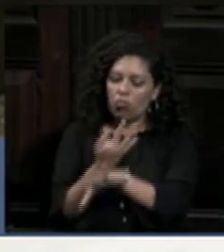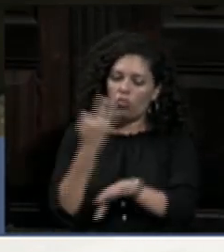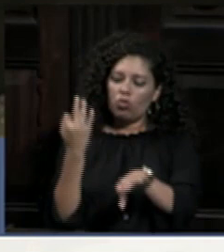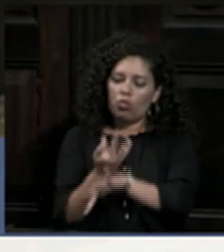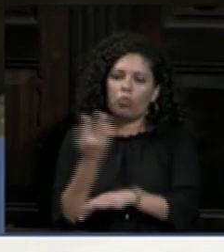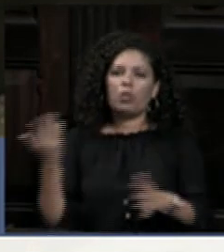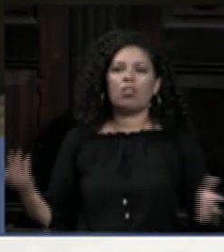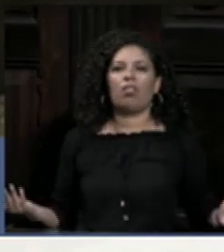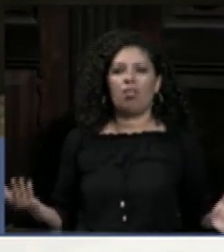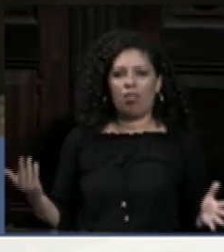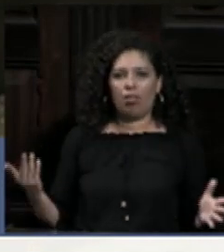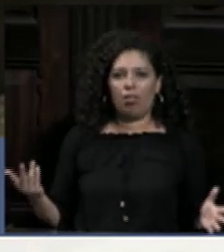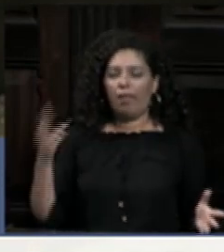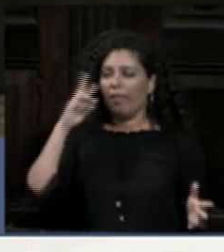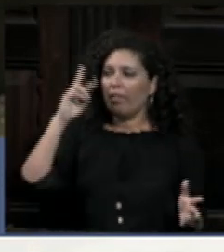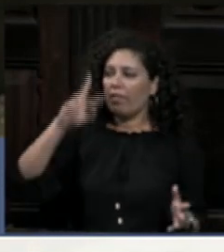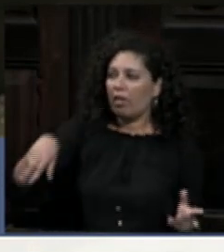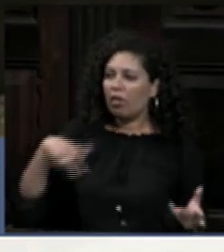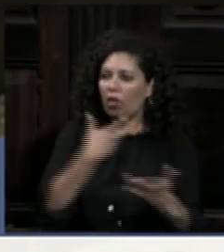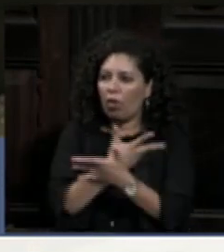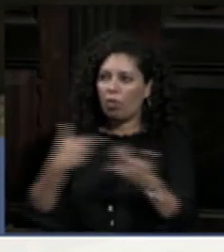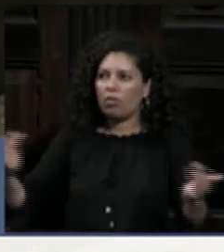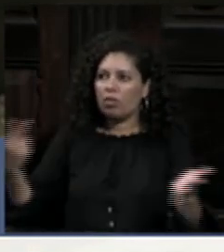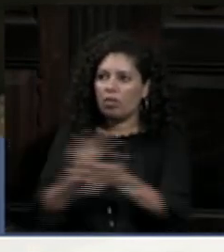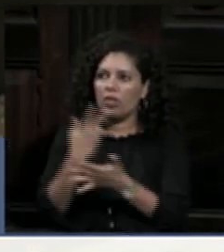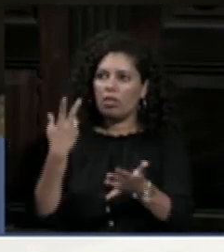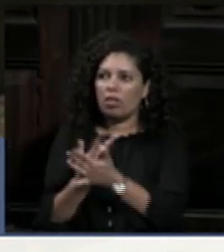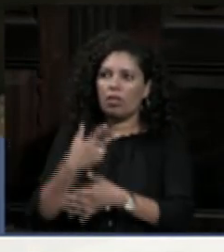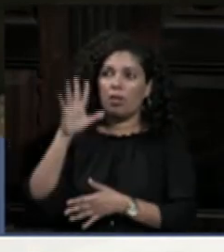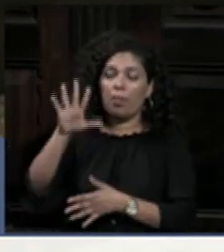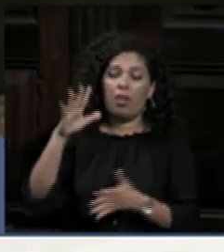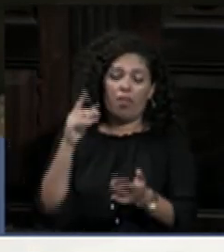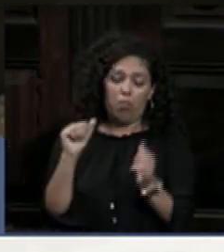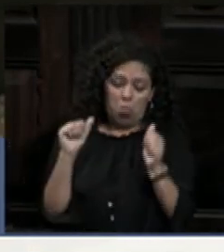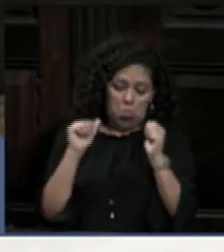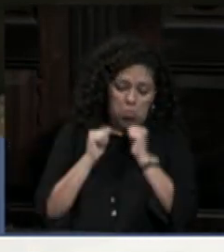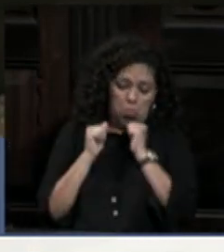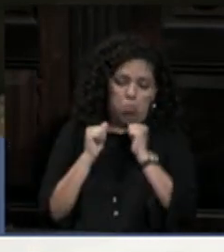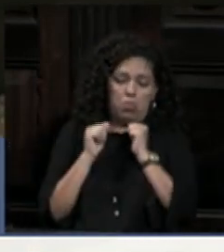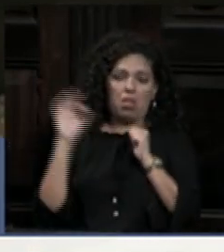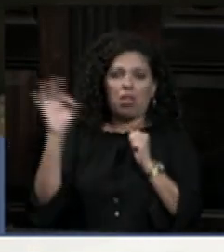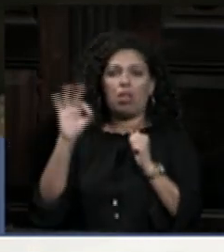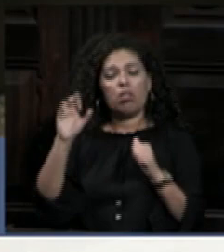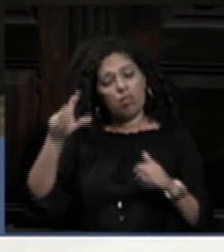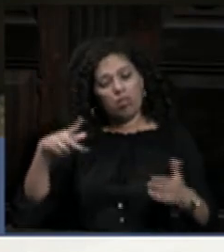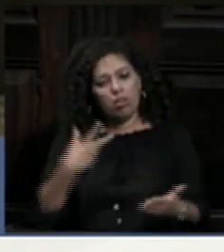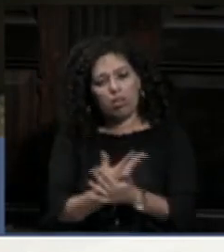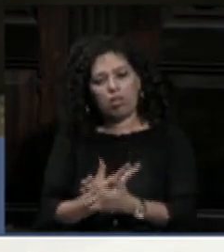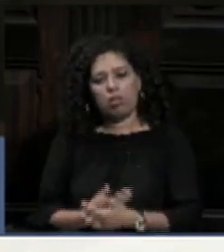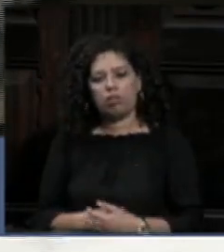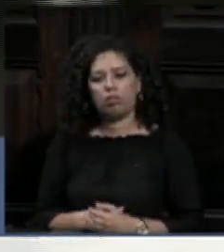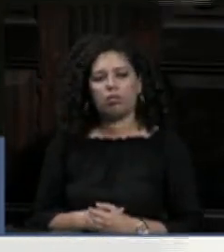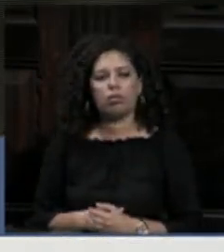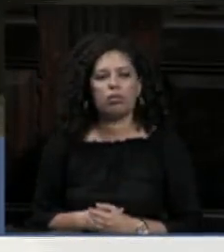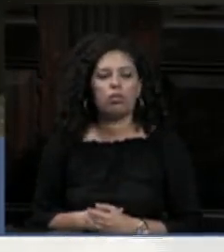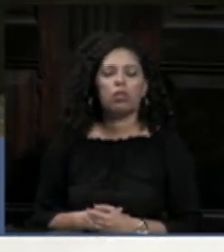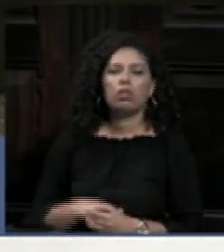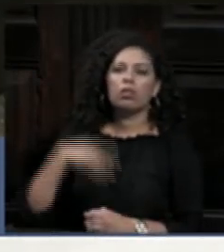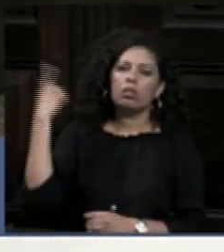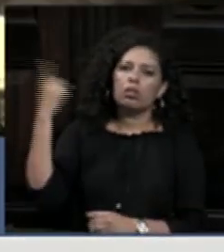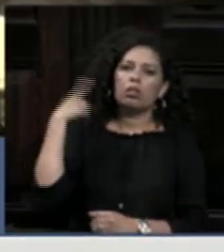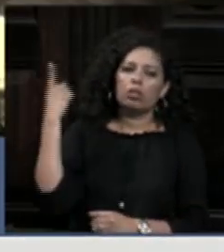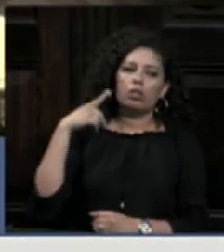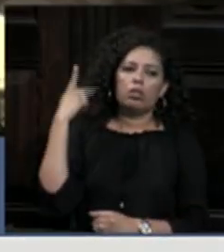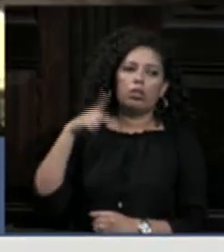princípio das violação das prerrogativas das garantias individuais e das liberdades nos protege o deputado